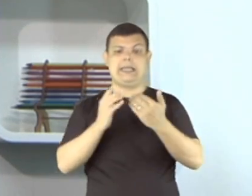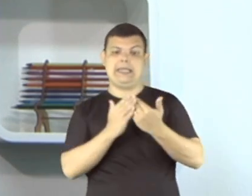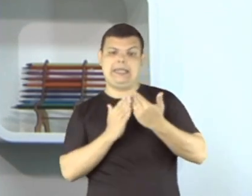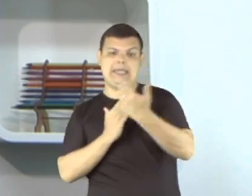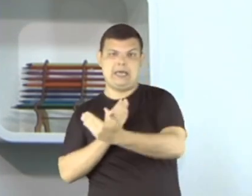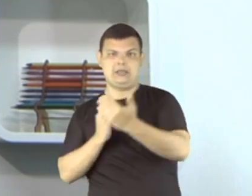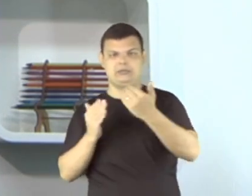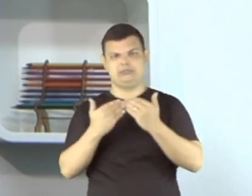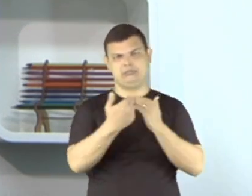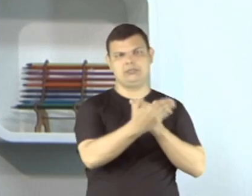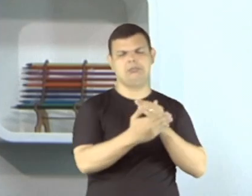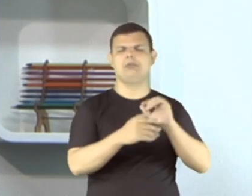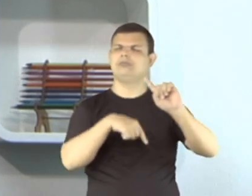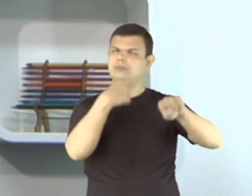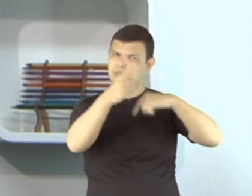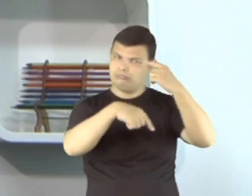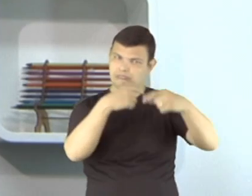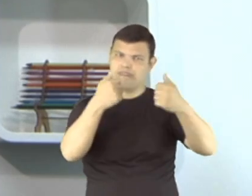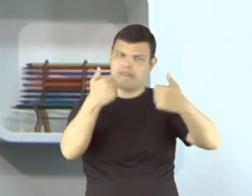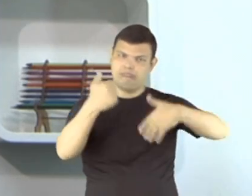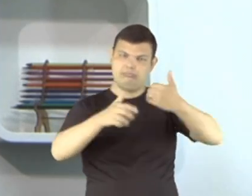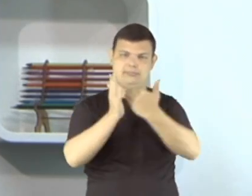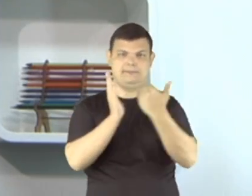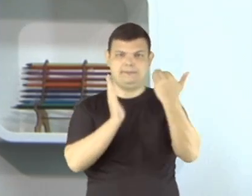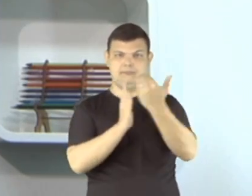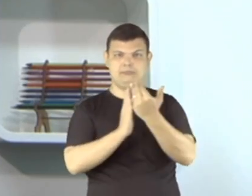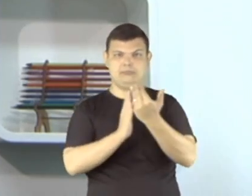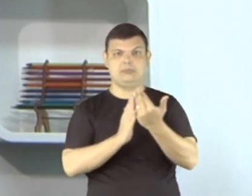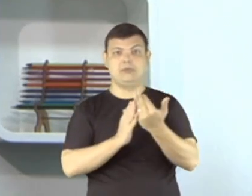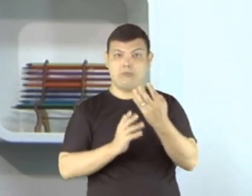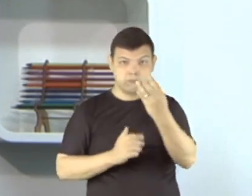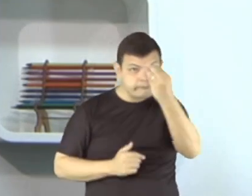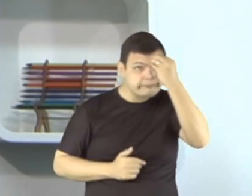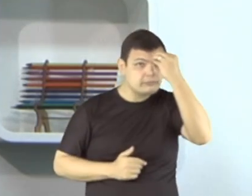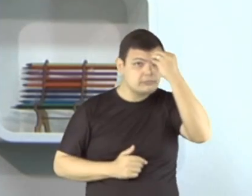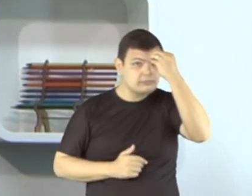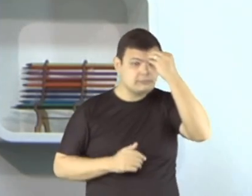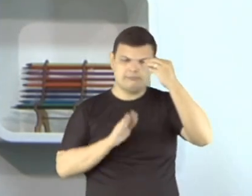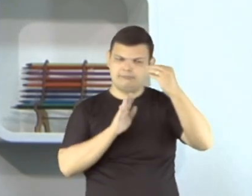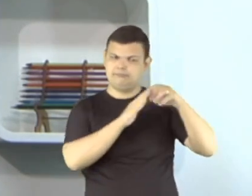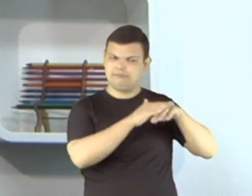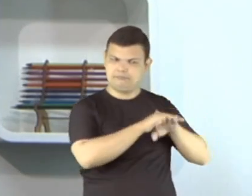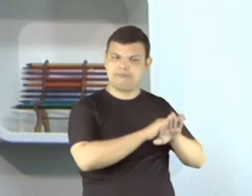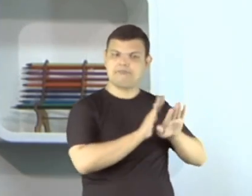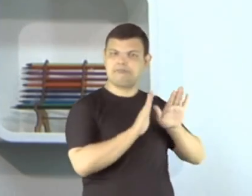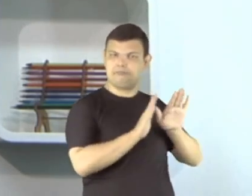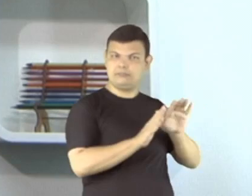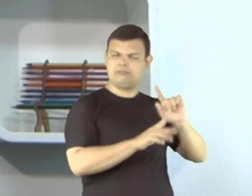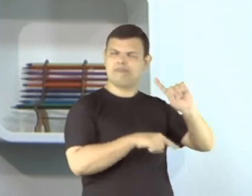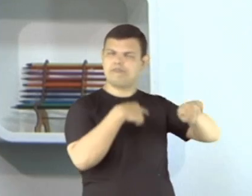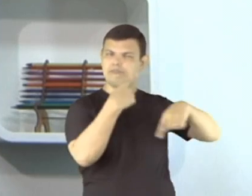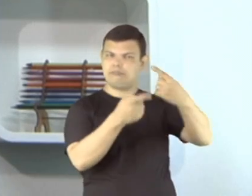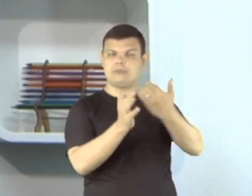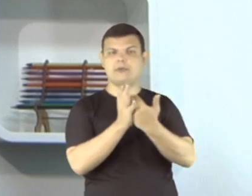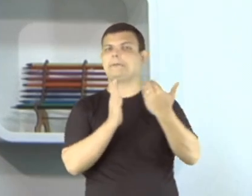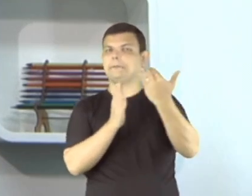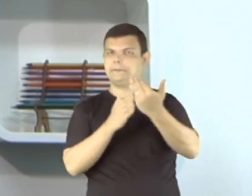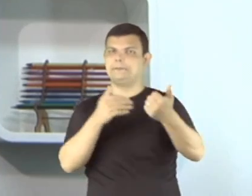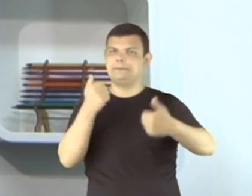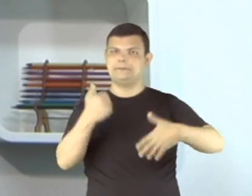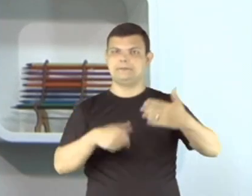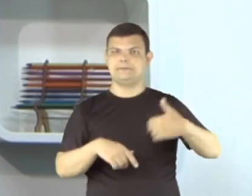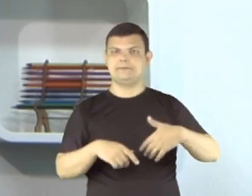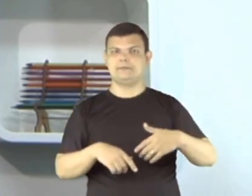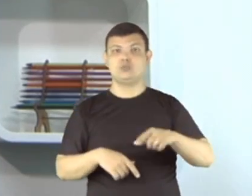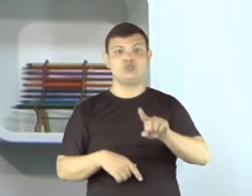desses polígonos, mas em outras aulas. Então a gente já guarda isso um pouco para quando chegar nesse momento a gente já saber,